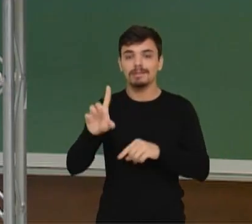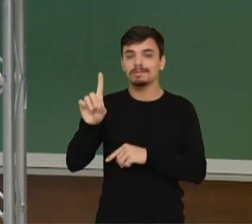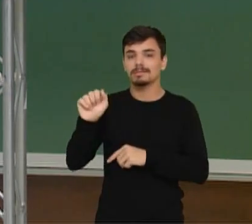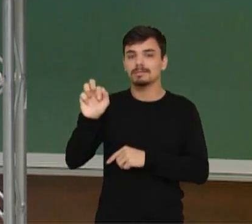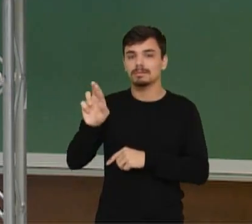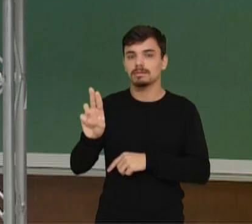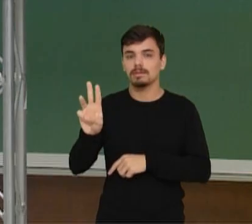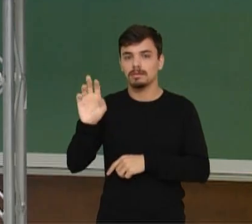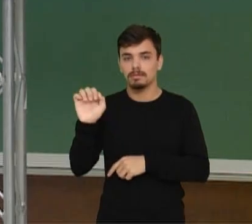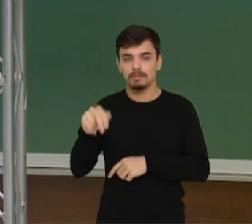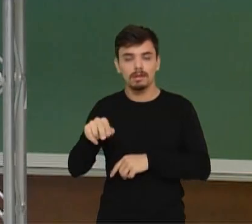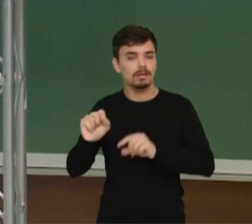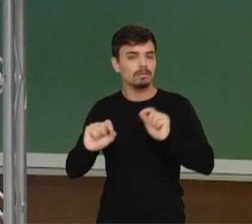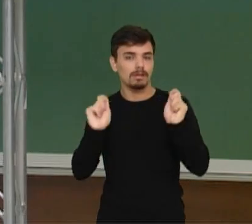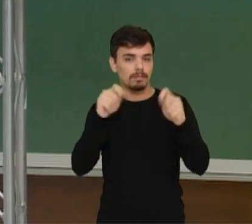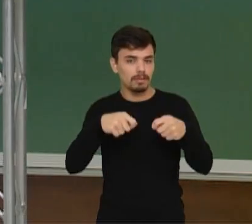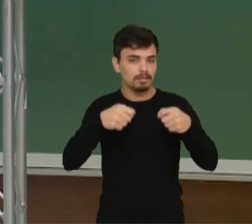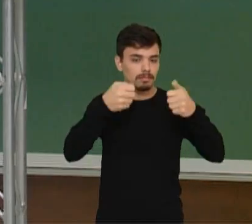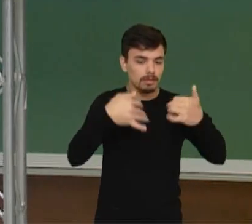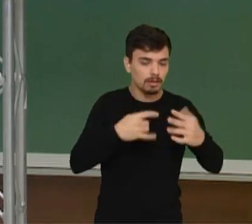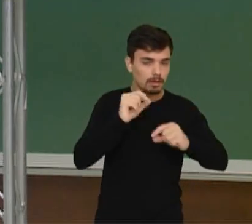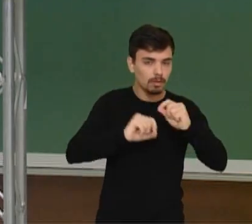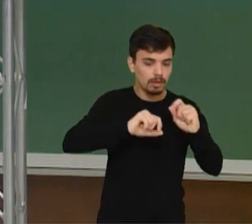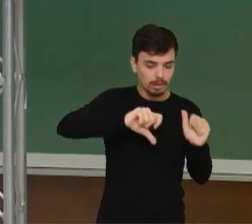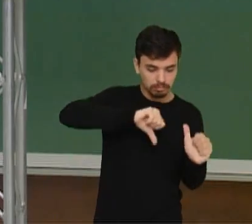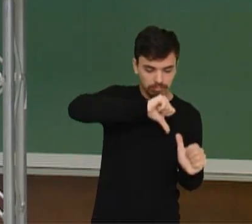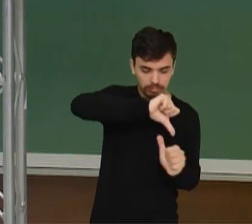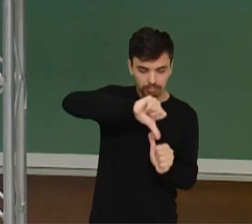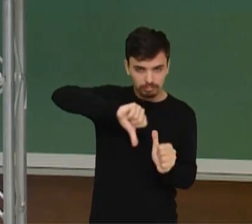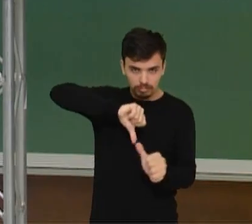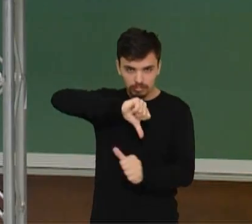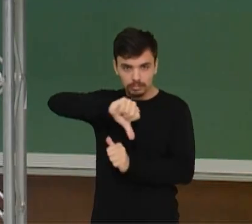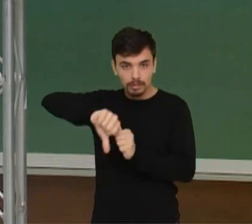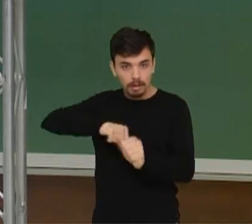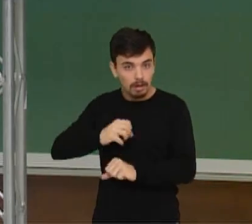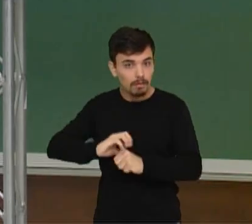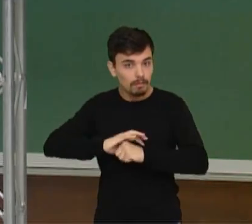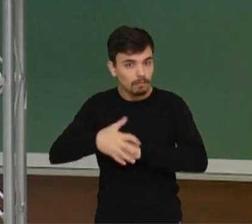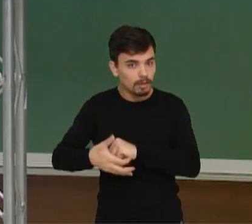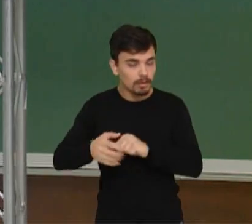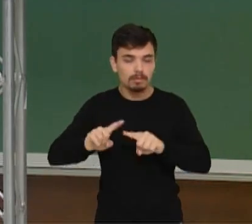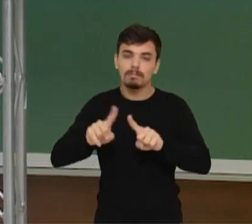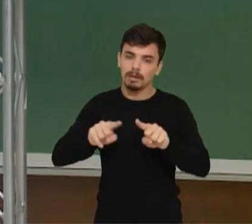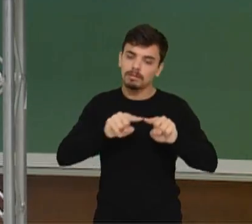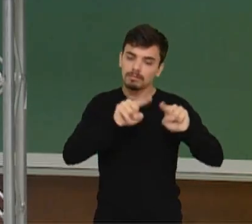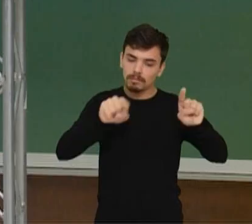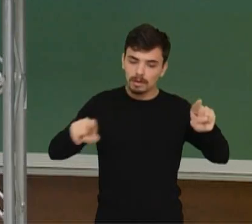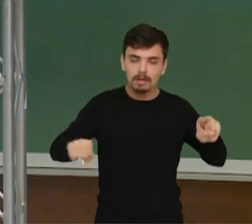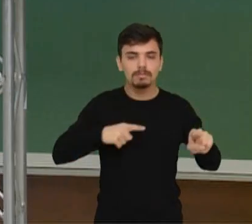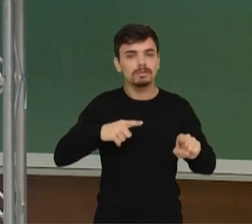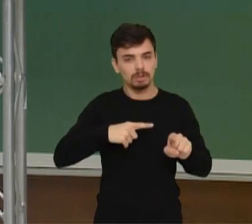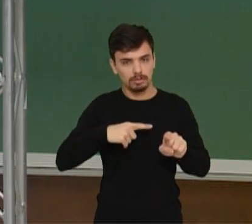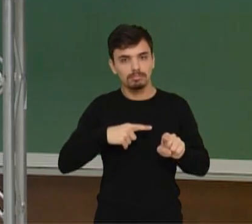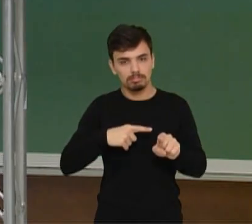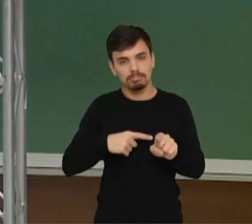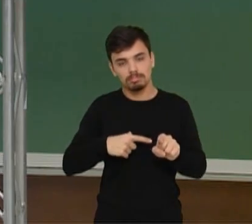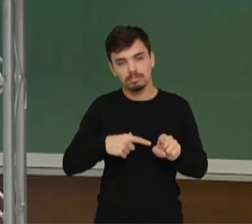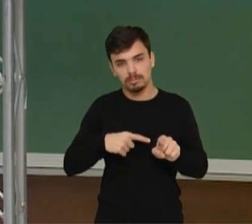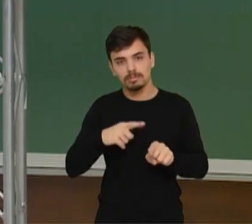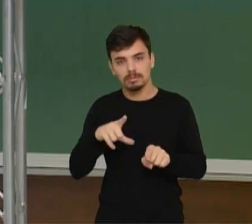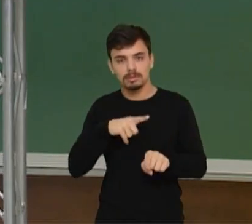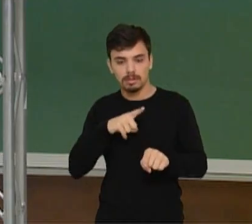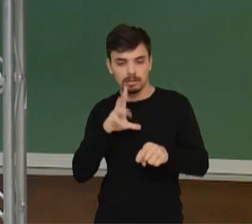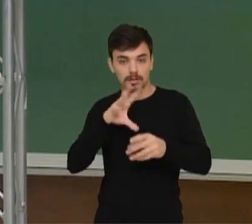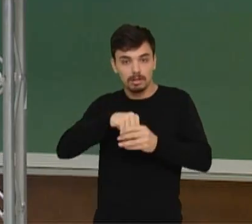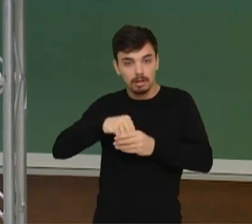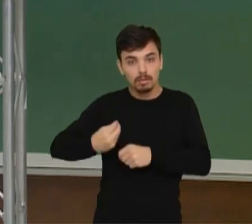conseguia explicar era o porquê que tinha variabilidade de vírus, mas ele diria que tinha variáveis de vírus, né? Que eles estavam lá no